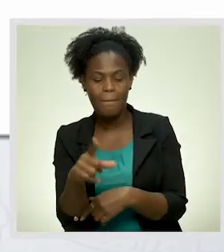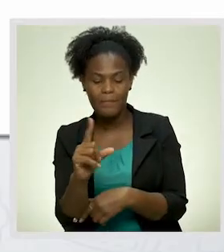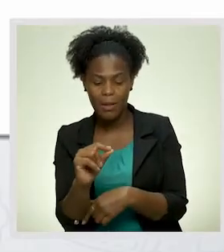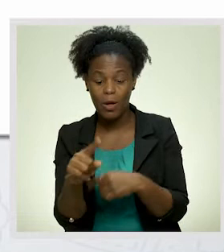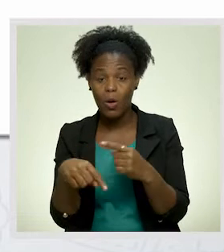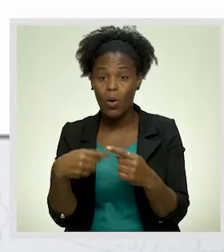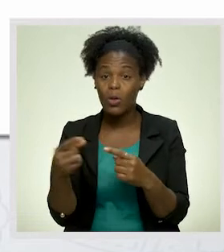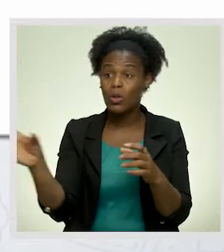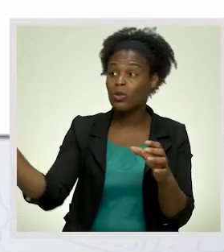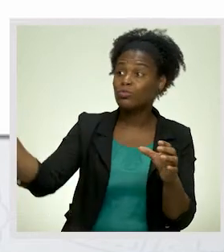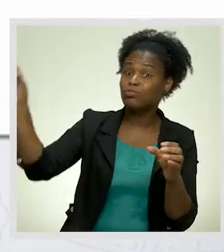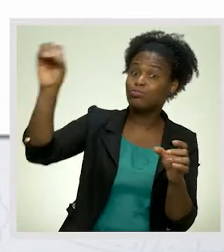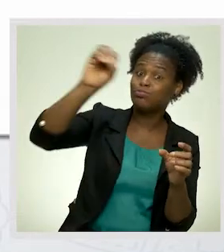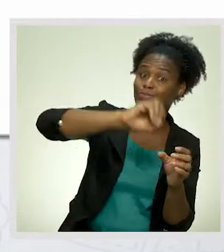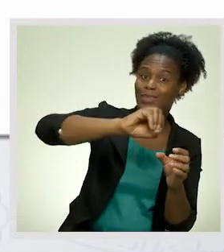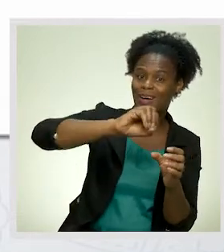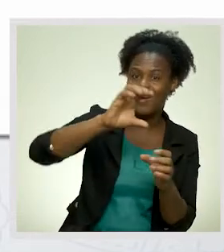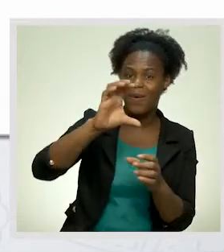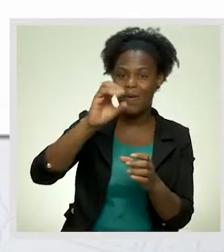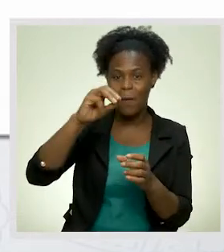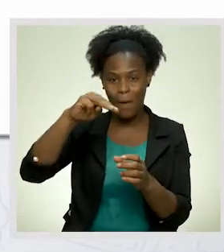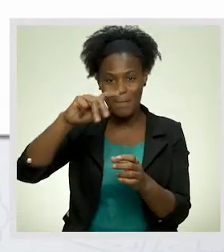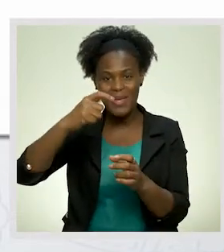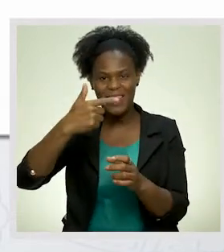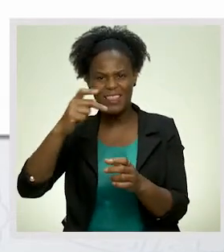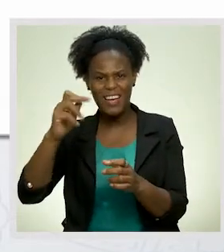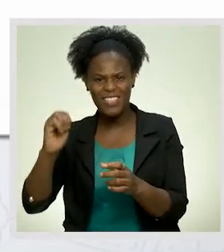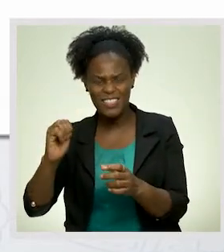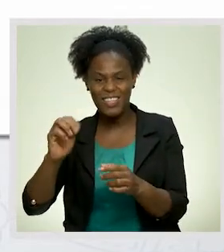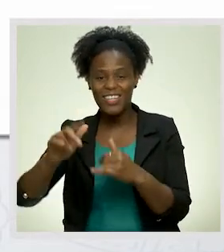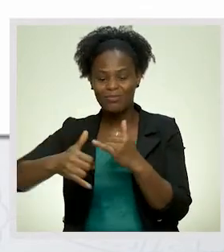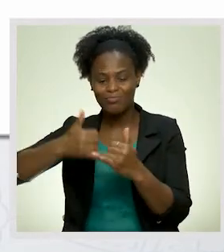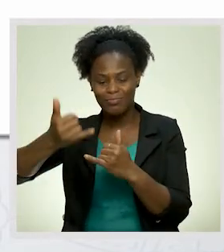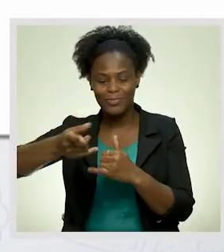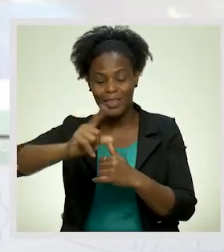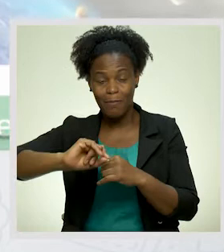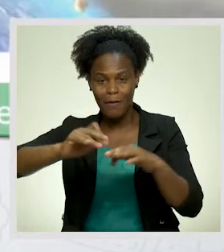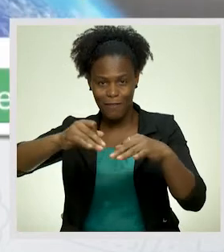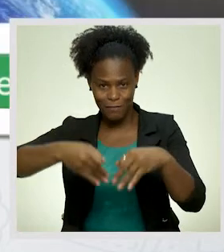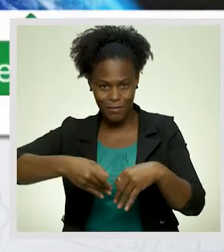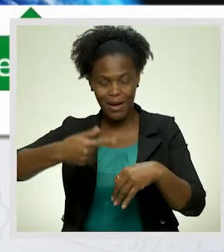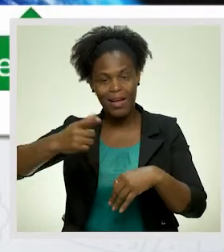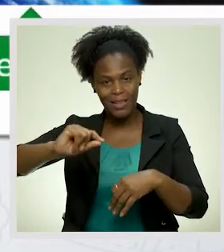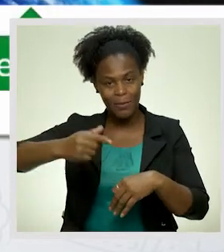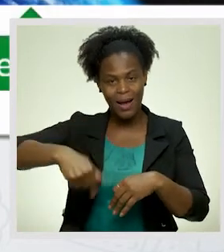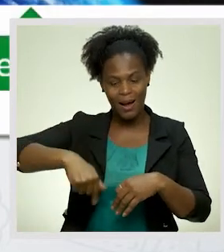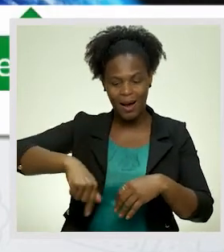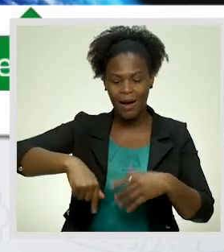os cometas e, por fim, nós temos